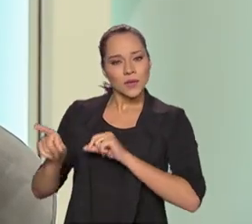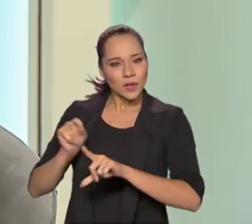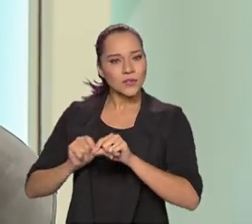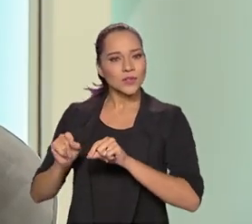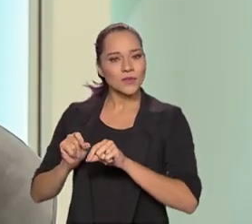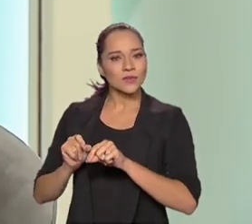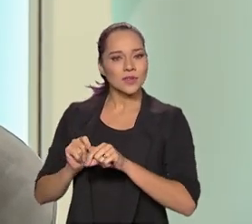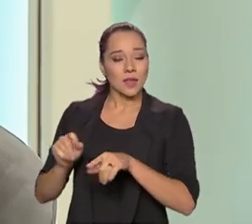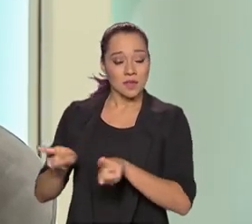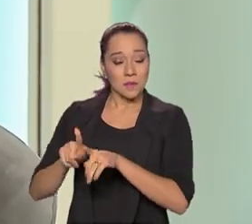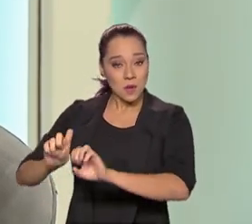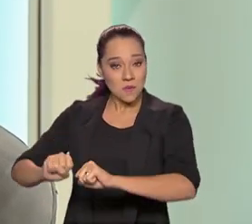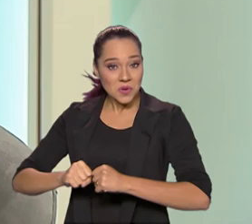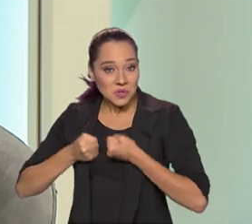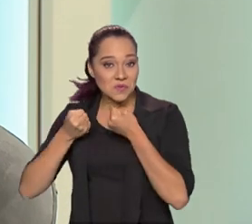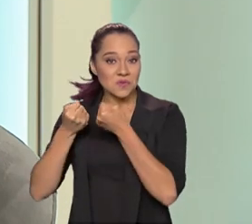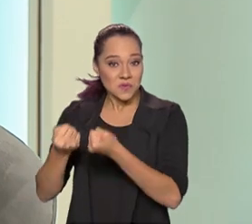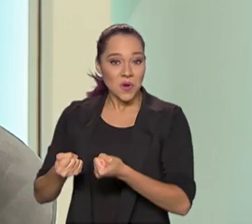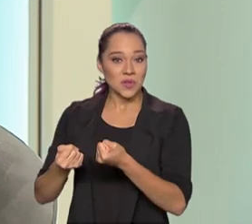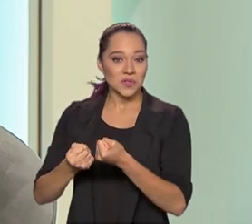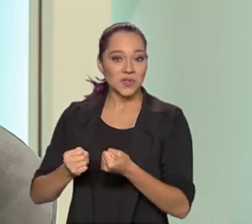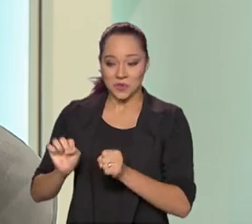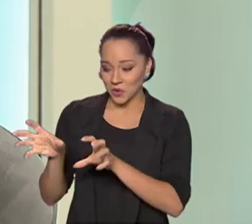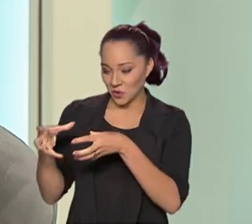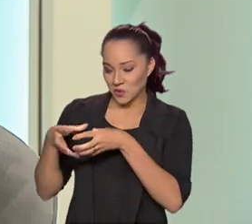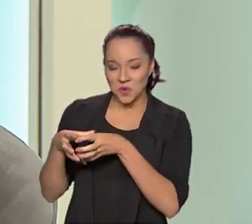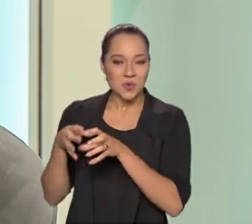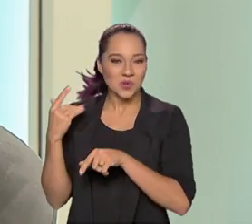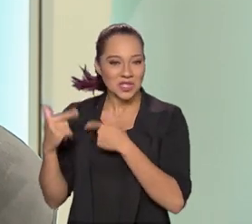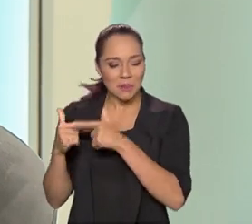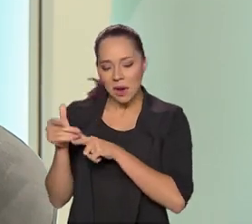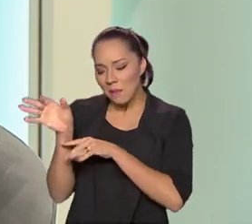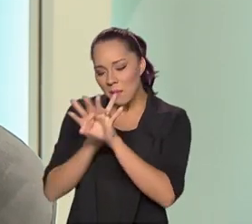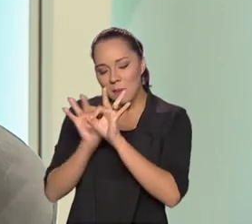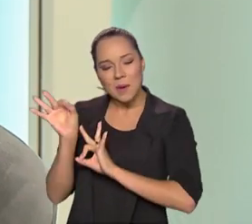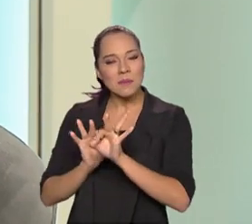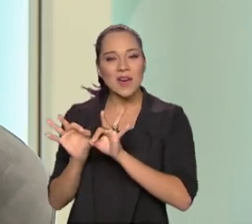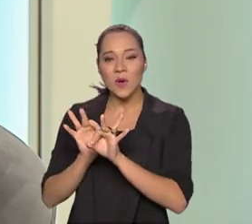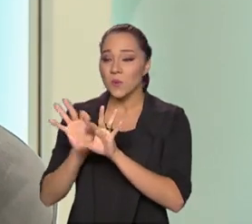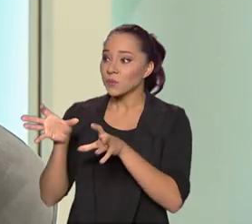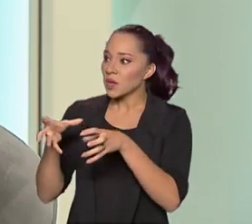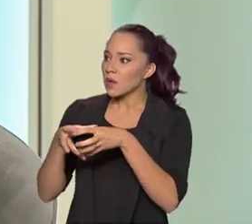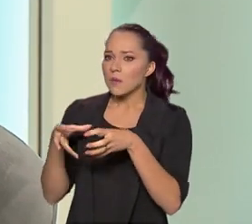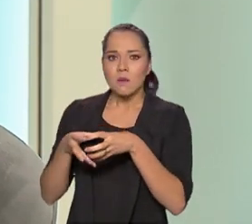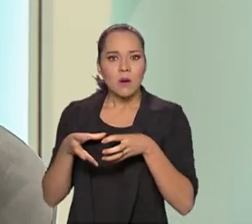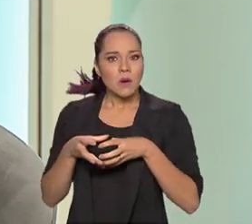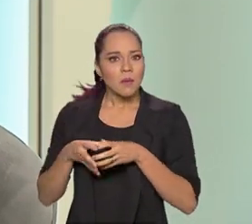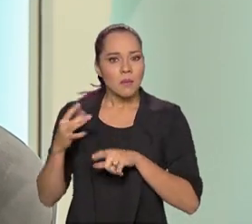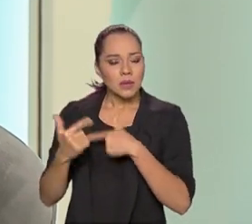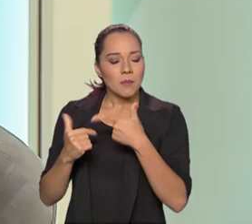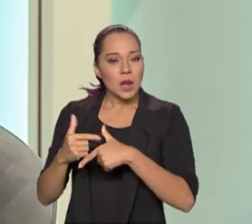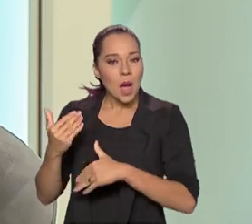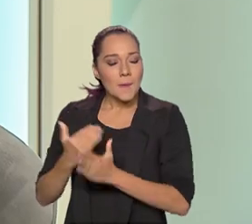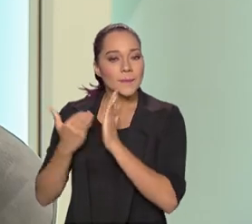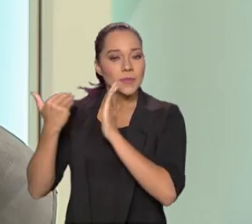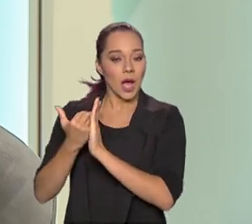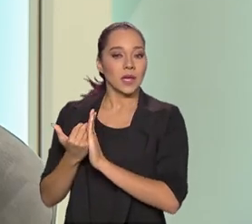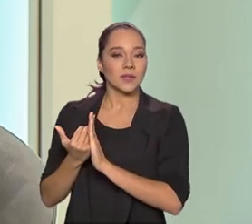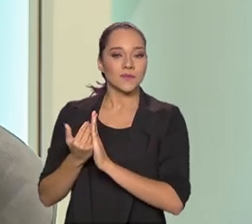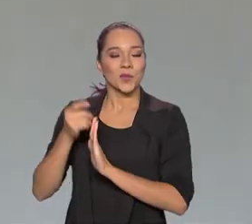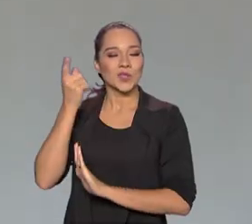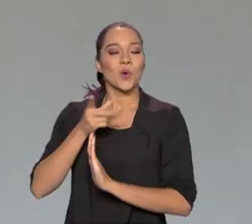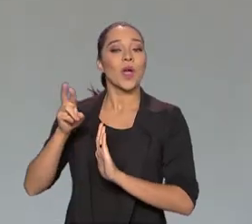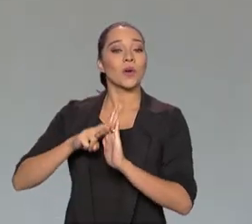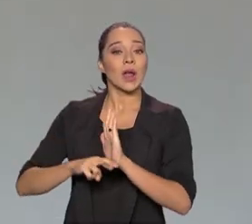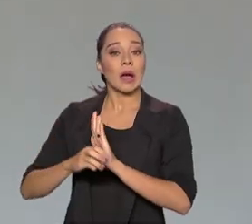alternativas e com um esforço muito grande das nossas equipes, que preparou mutirões para esse trabalho adicional,